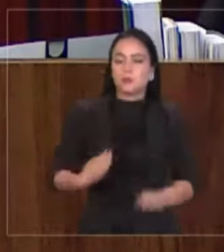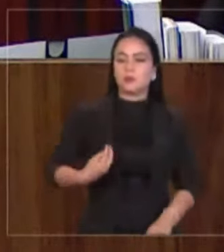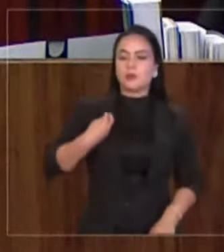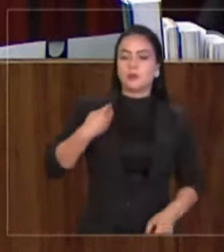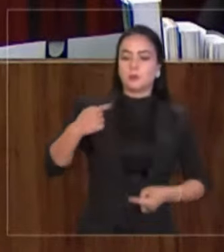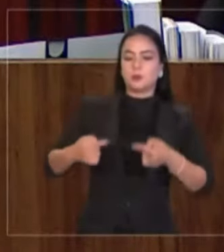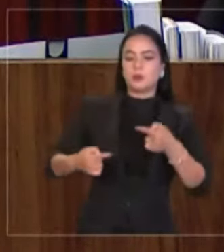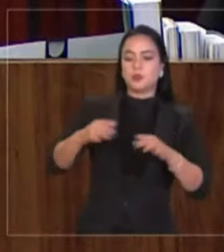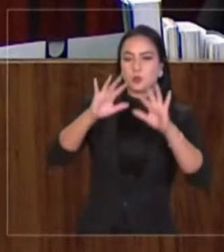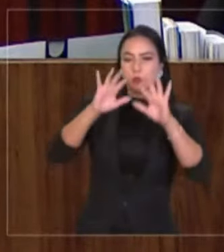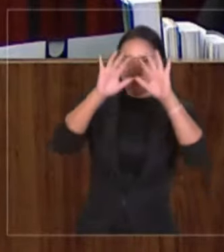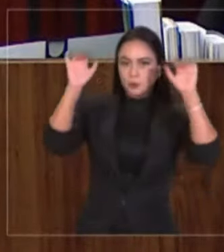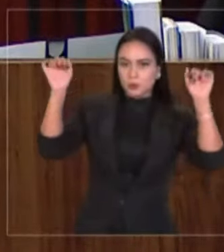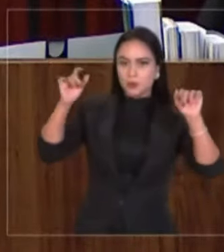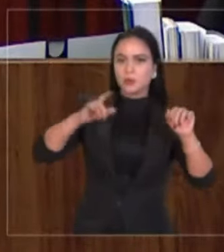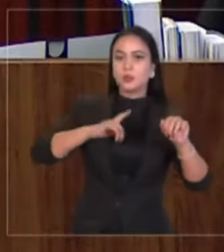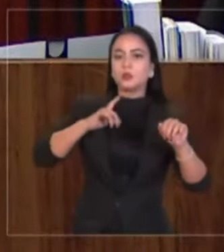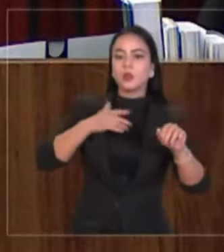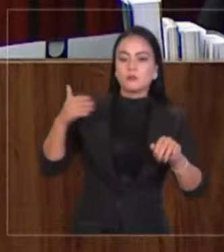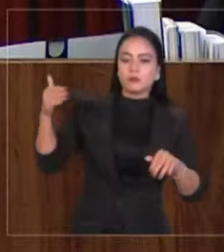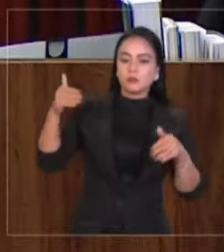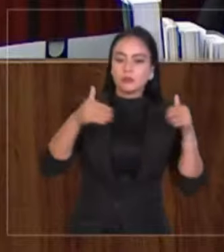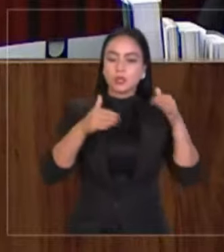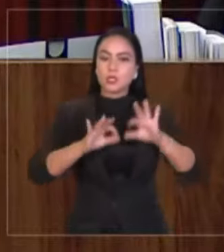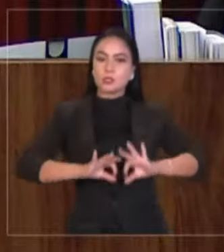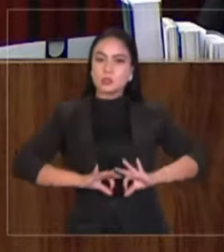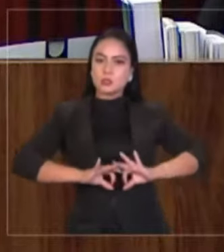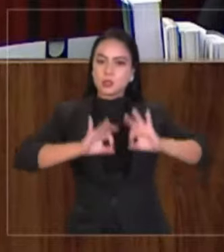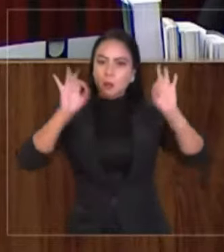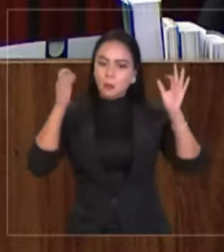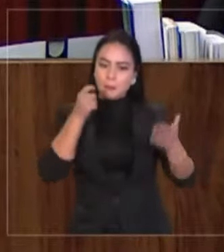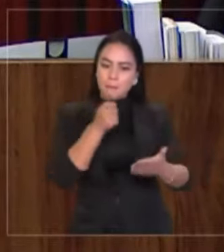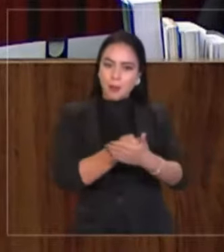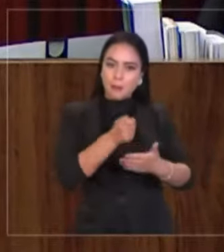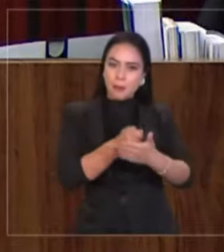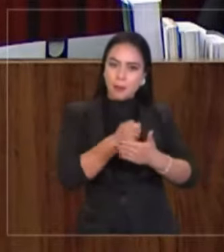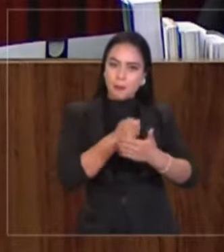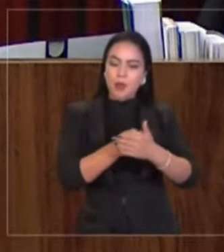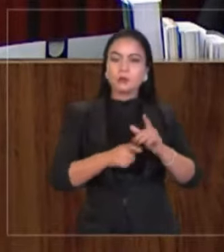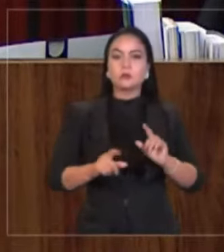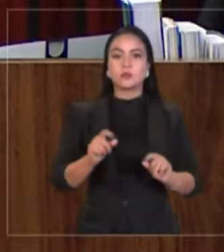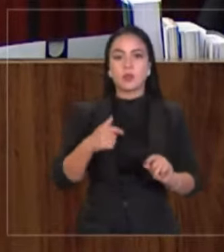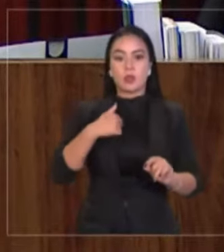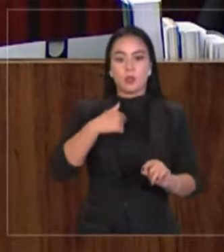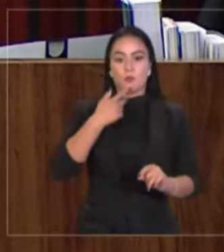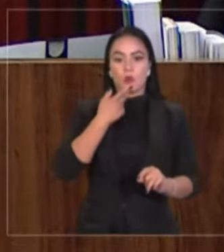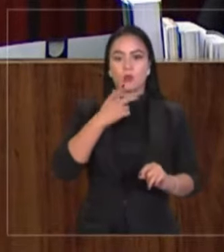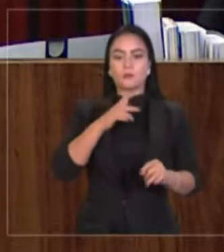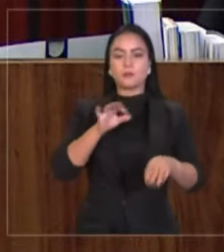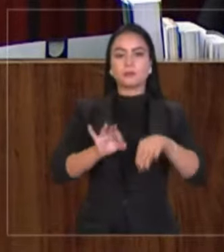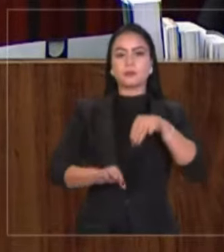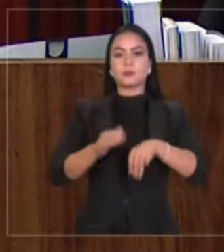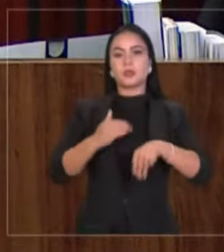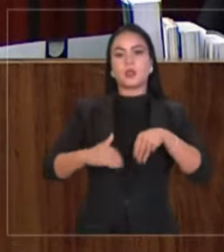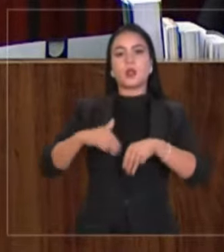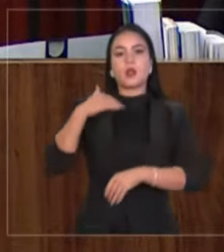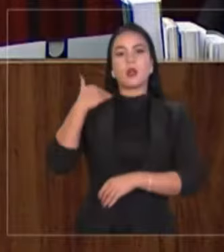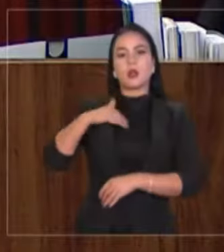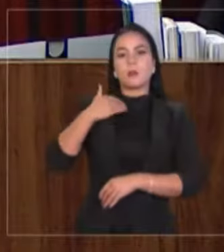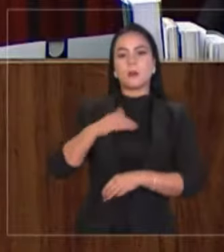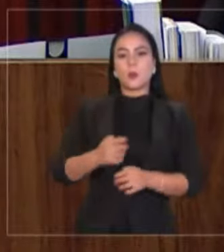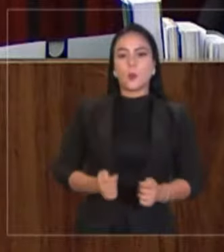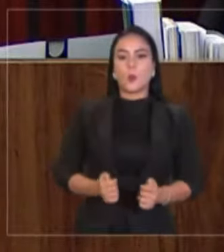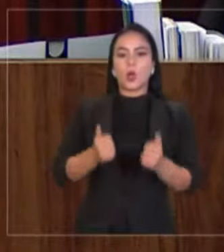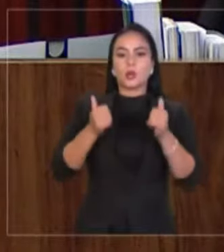tribunal vem sendo extremamente rigoroso eu digo aqui ministra Carmen quase encerrando a